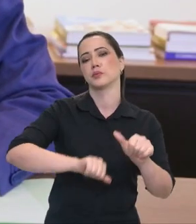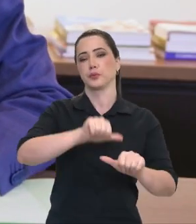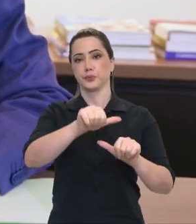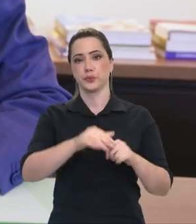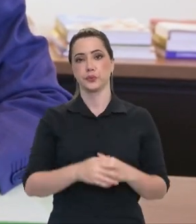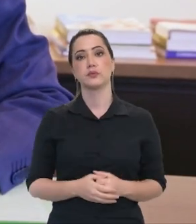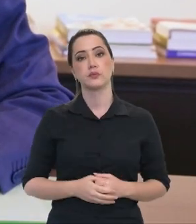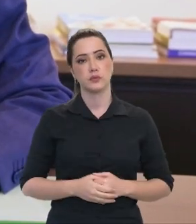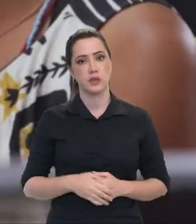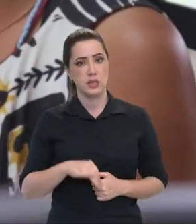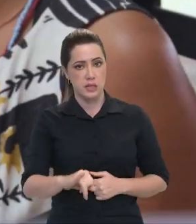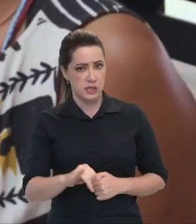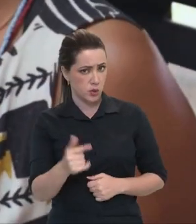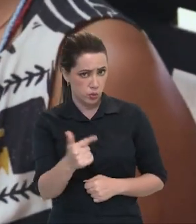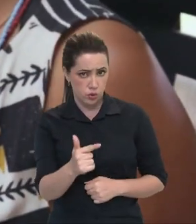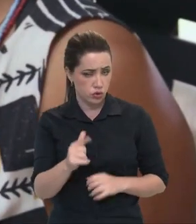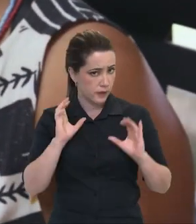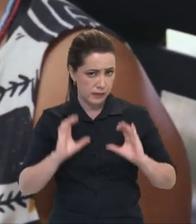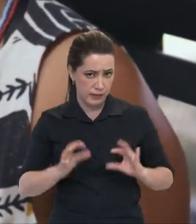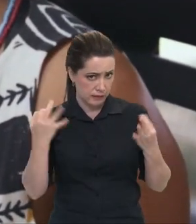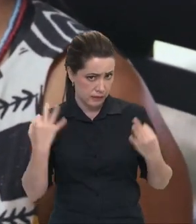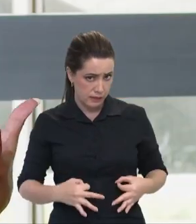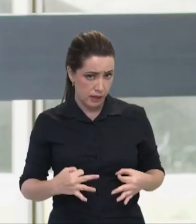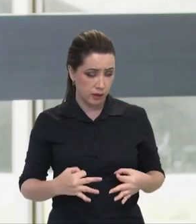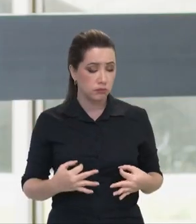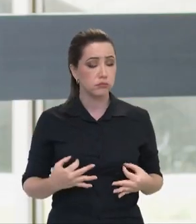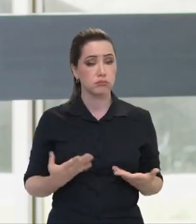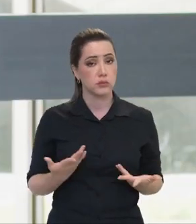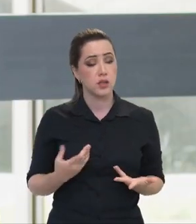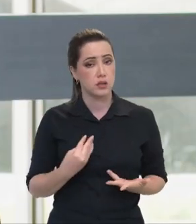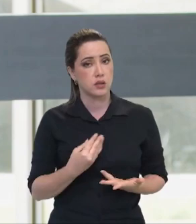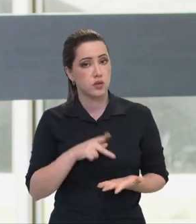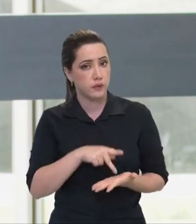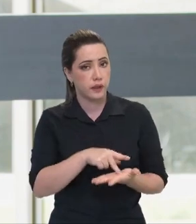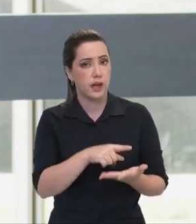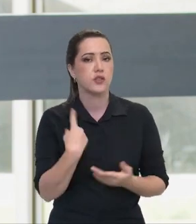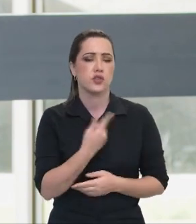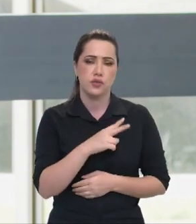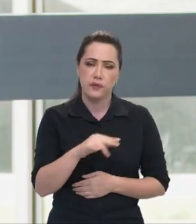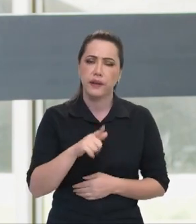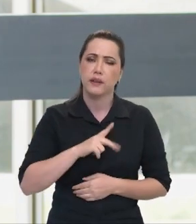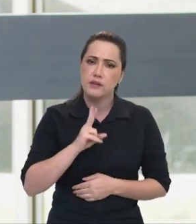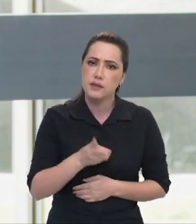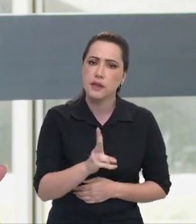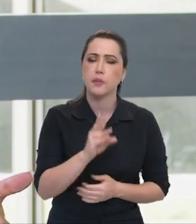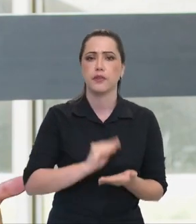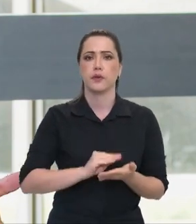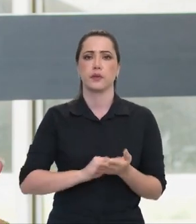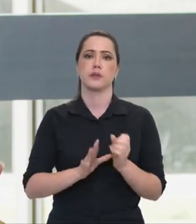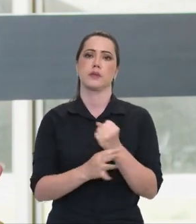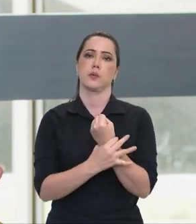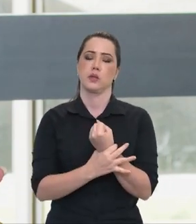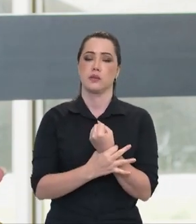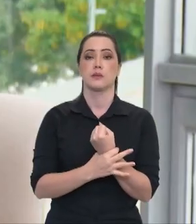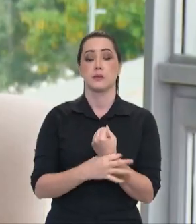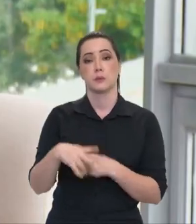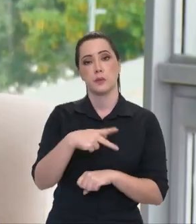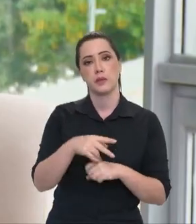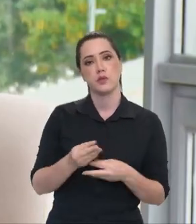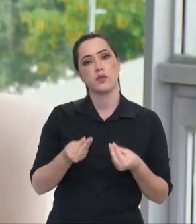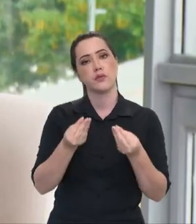da extrema pobreza. Se elas não tiverem acesso à cidadania plena, de fato, a gente vai continuar com um problema de insegurança no